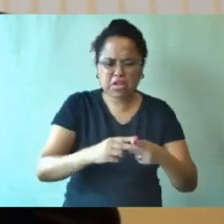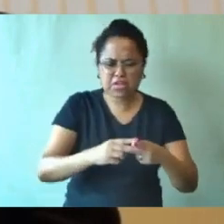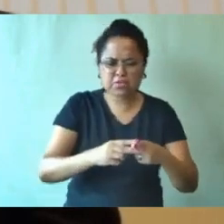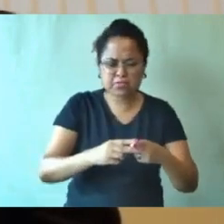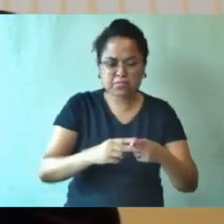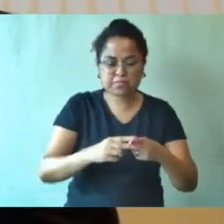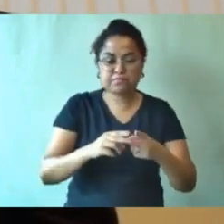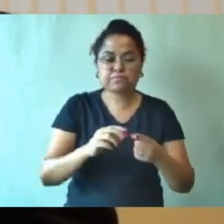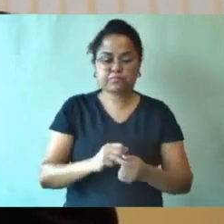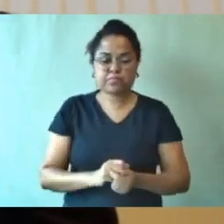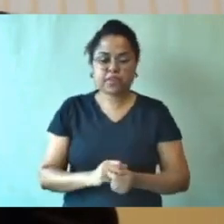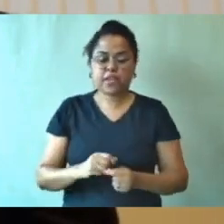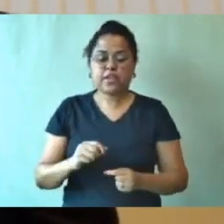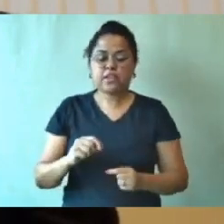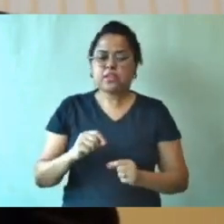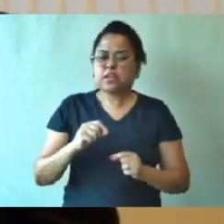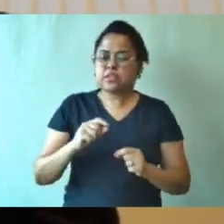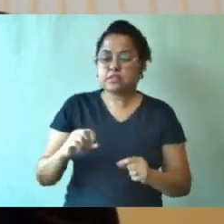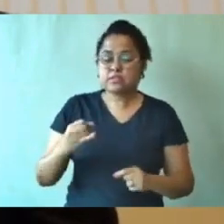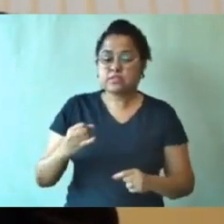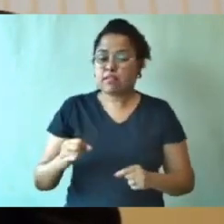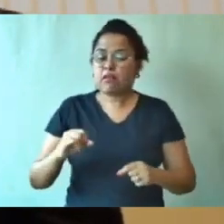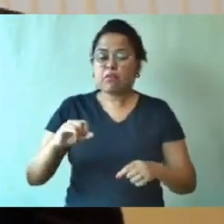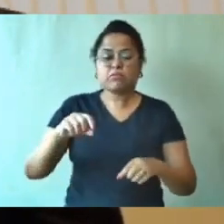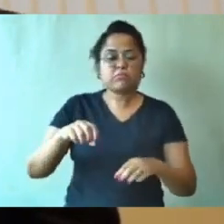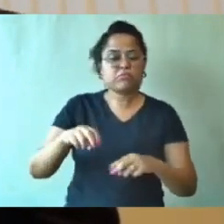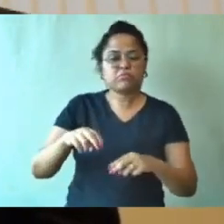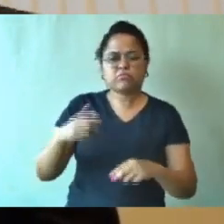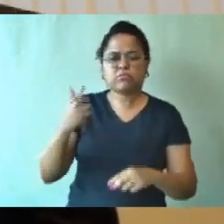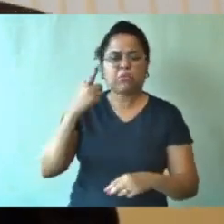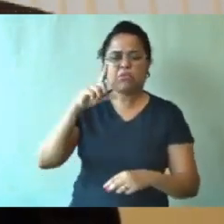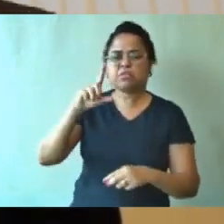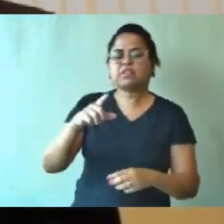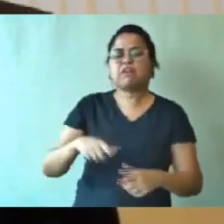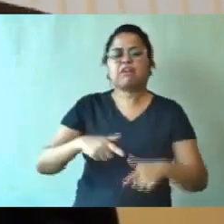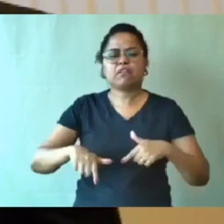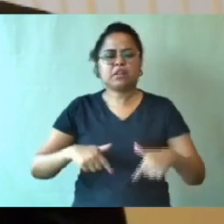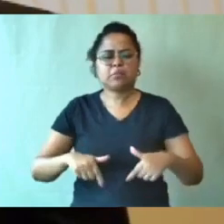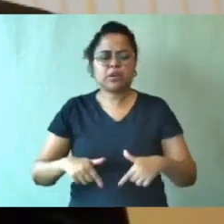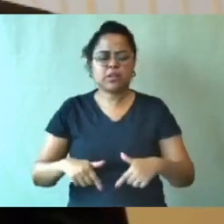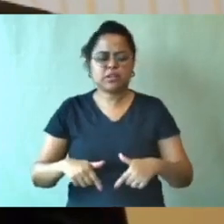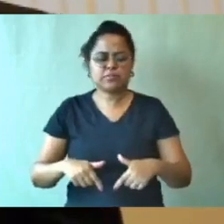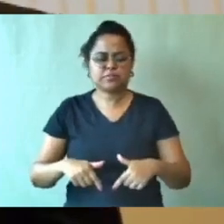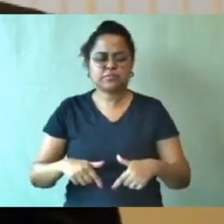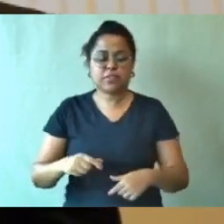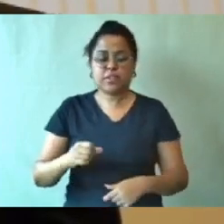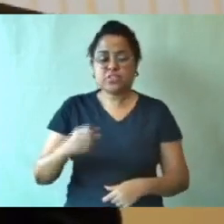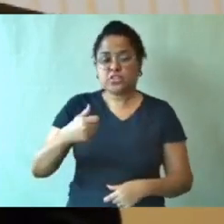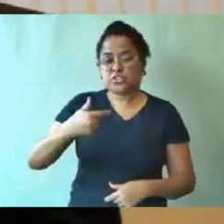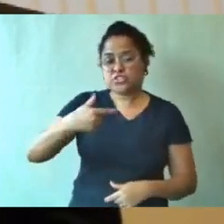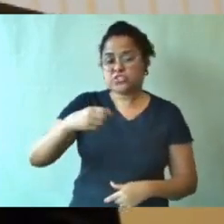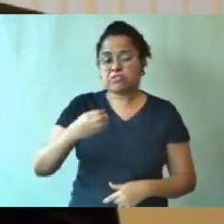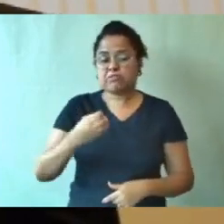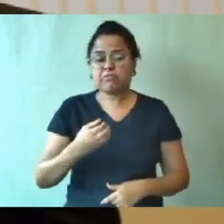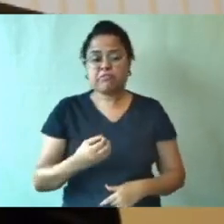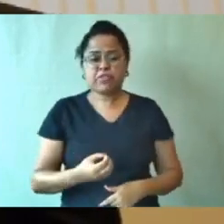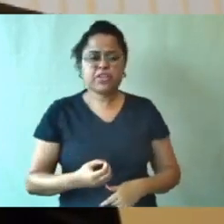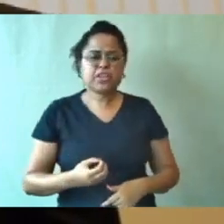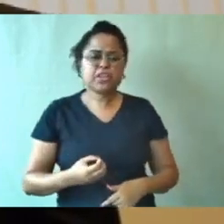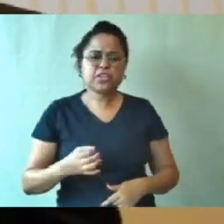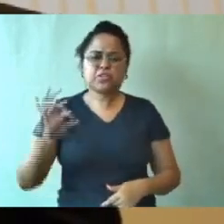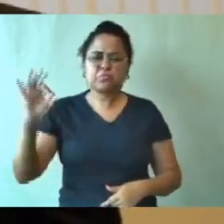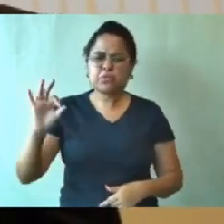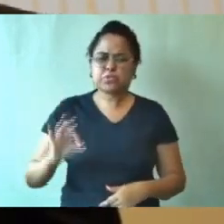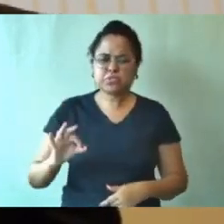consegue trabalhar. Não existe possibilidade de você pegar em torno de 20% de uma frota e